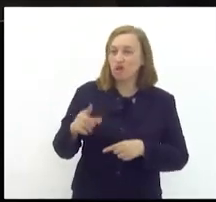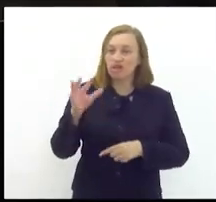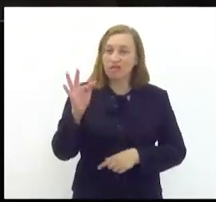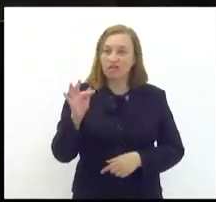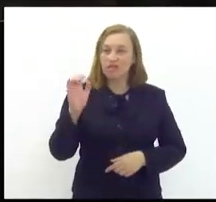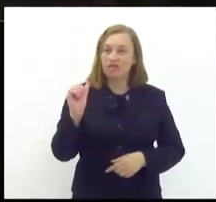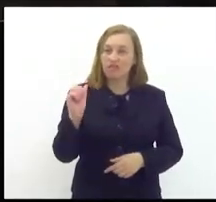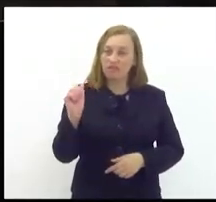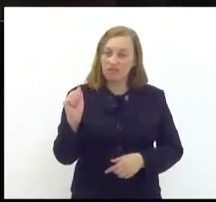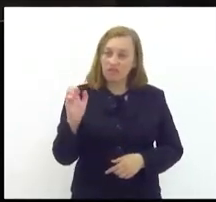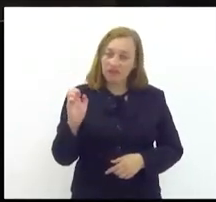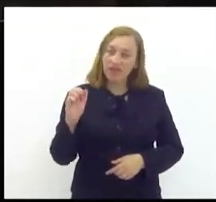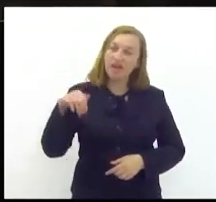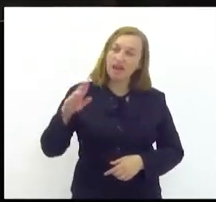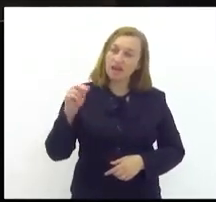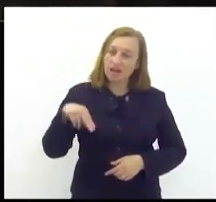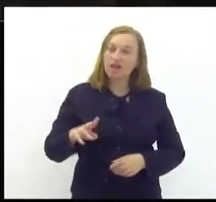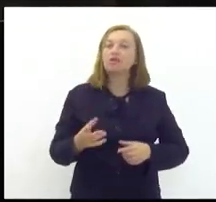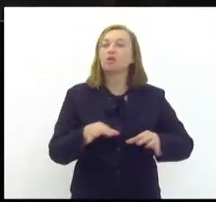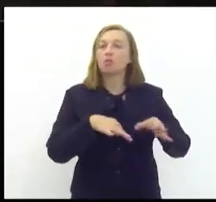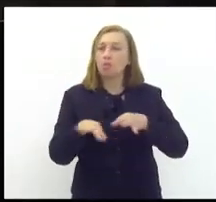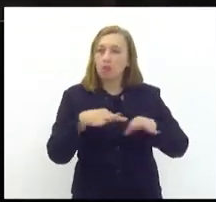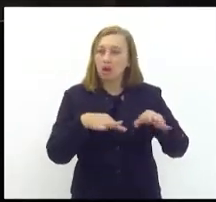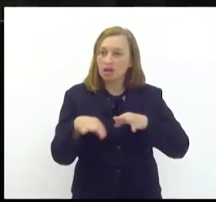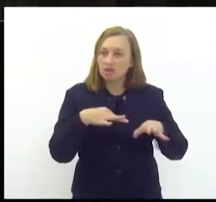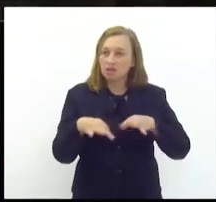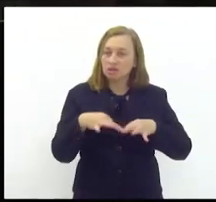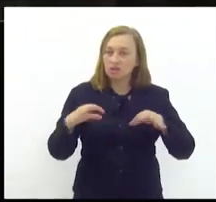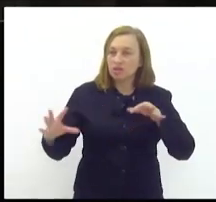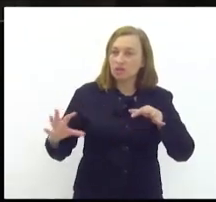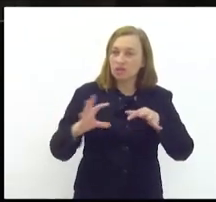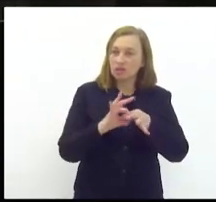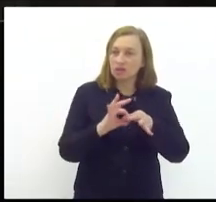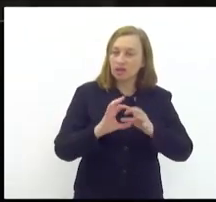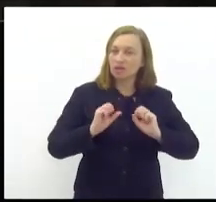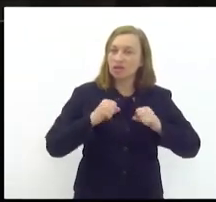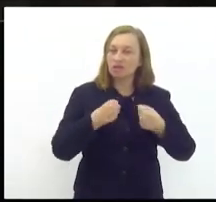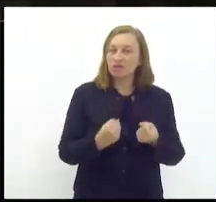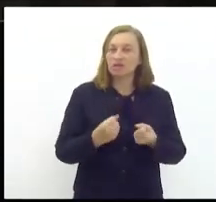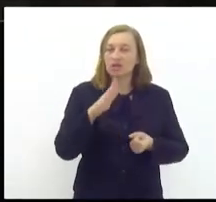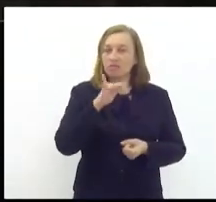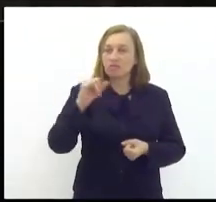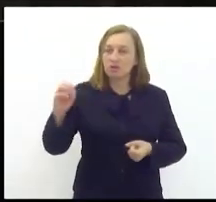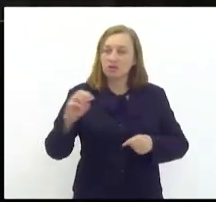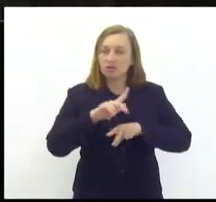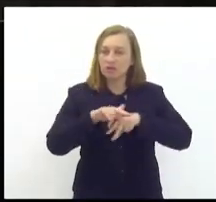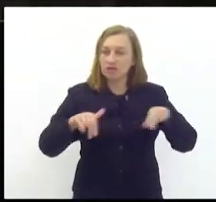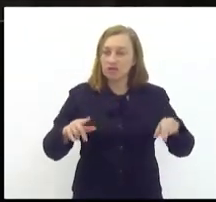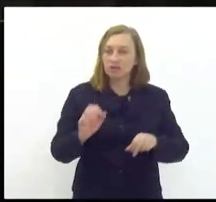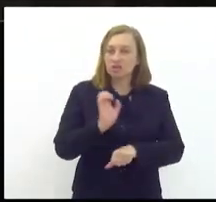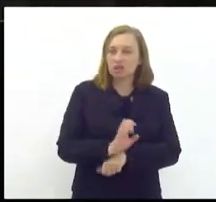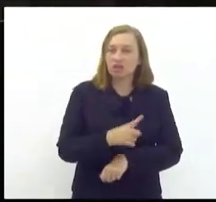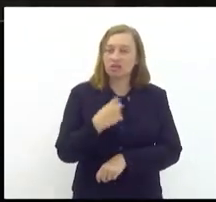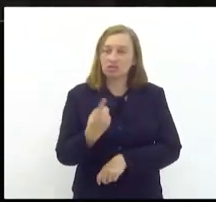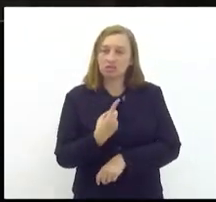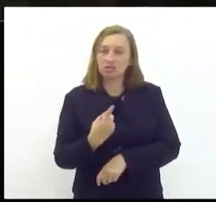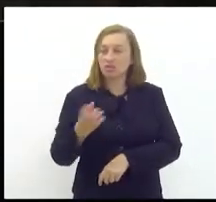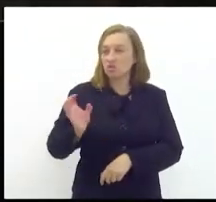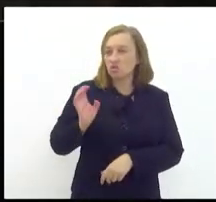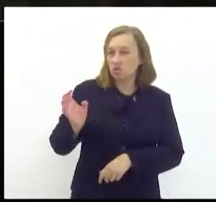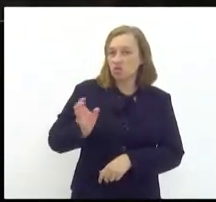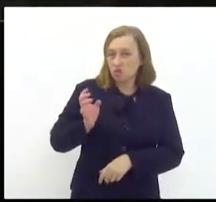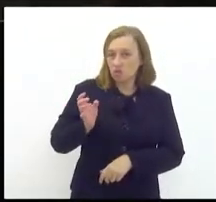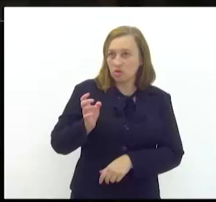fecan para que possa produzir um plano que ali a defesa da biodiversidade do nosso Estado riquíssima